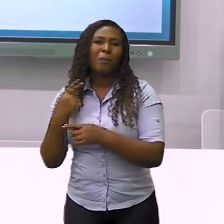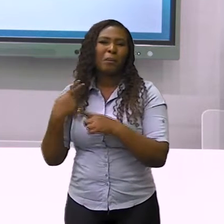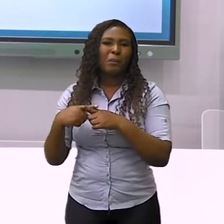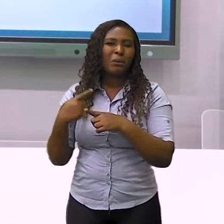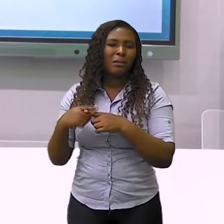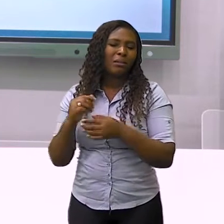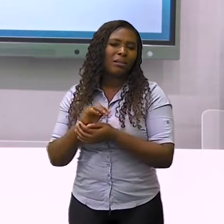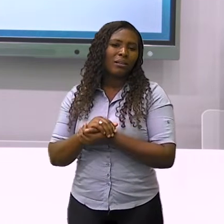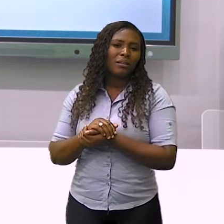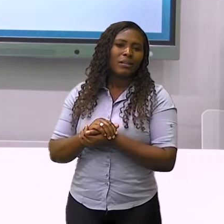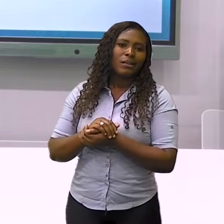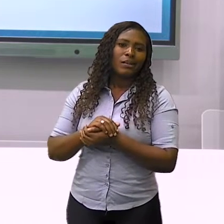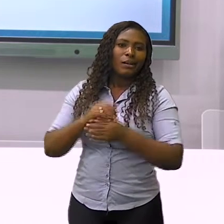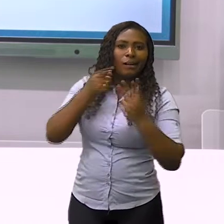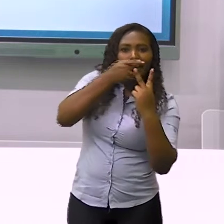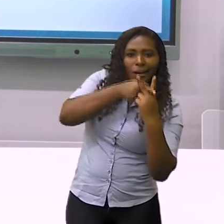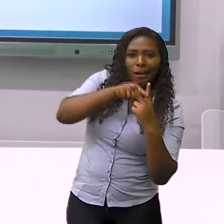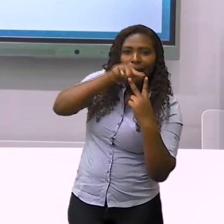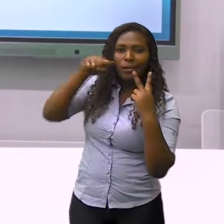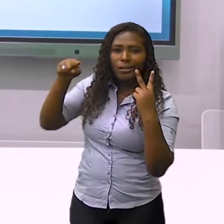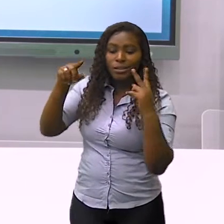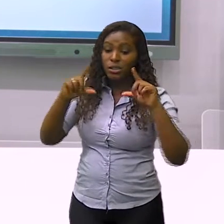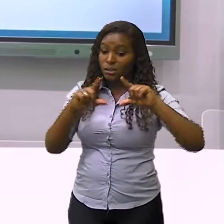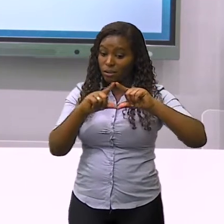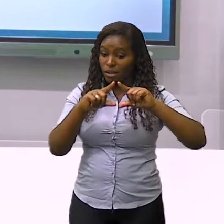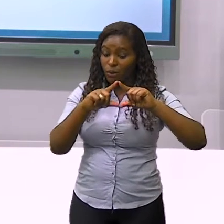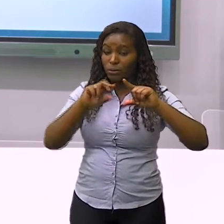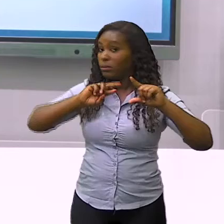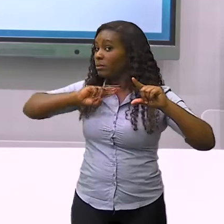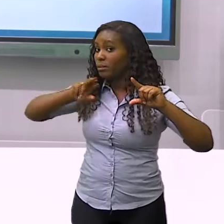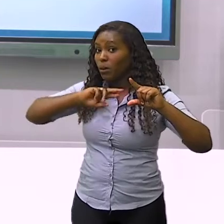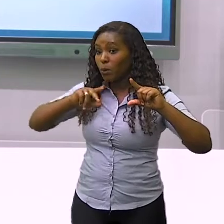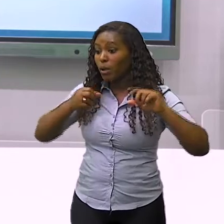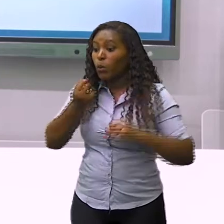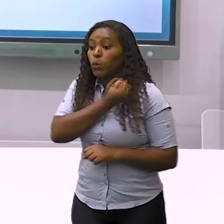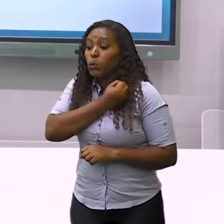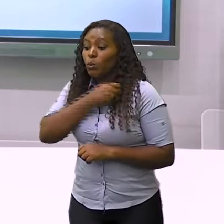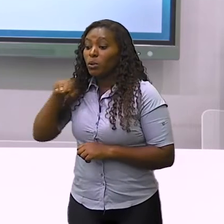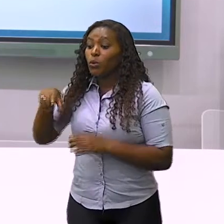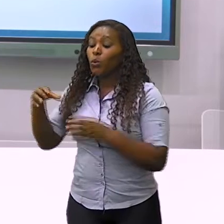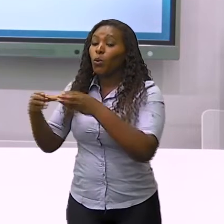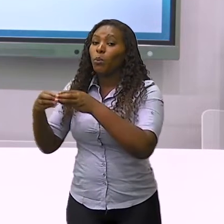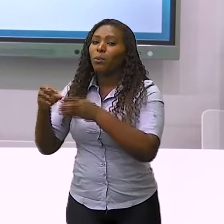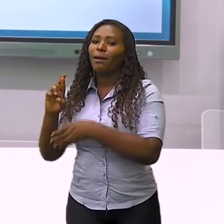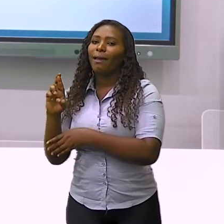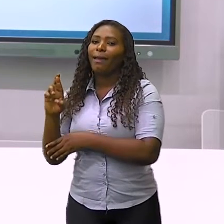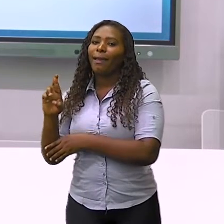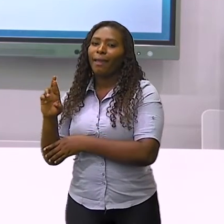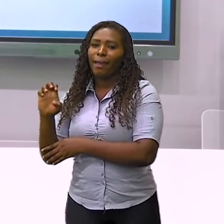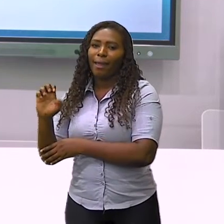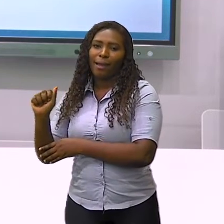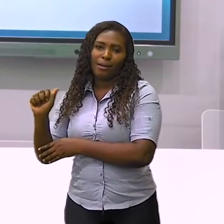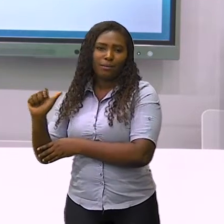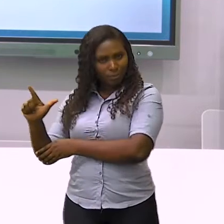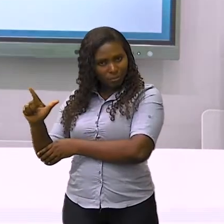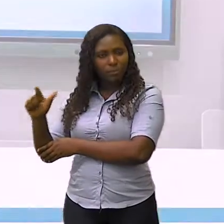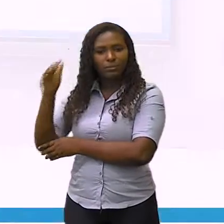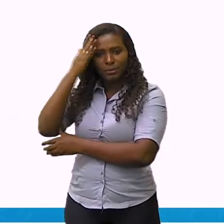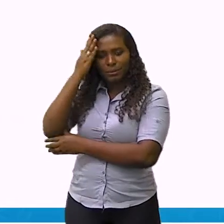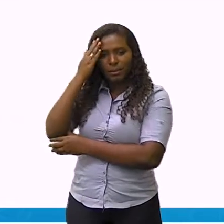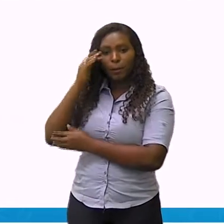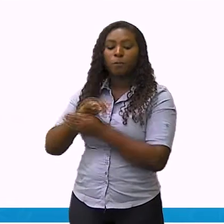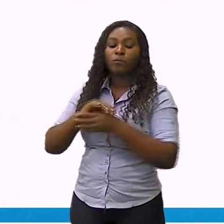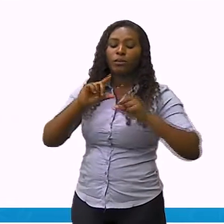a menos b, mais ou menos, a raiz de zero é zero. Então, o que vai sobrar?